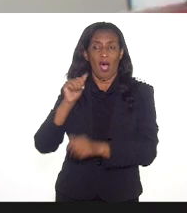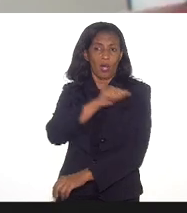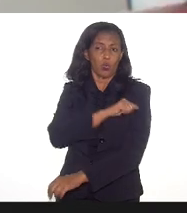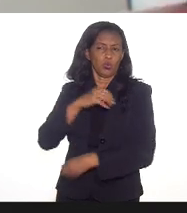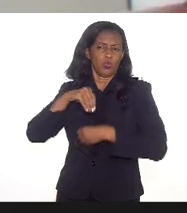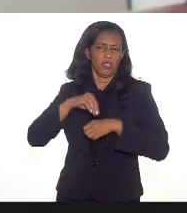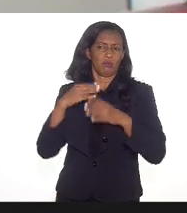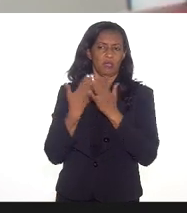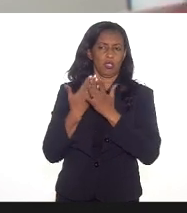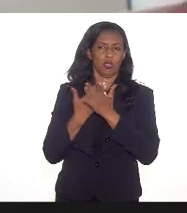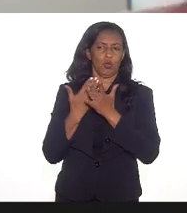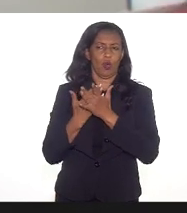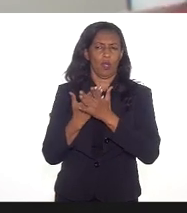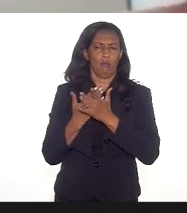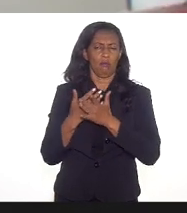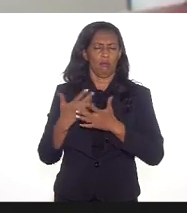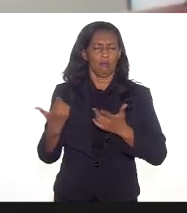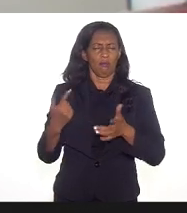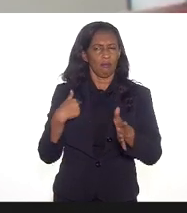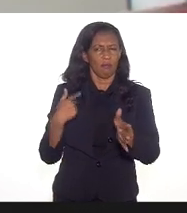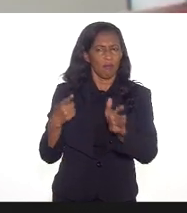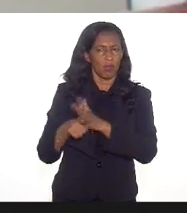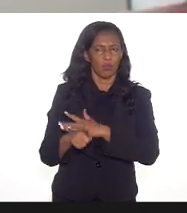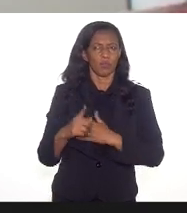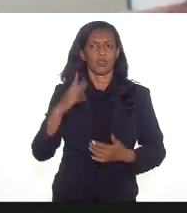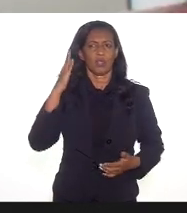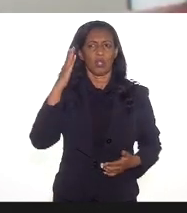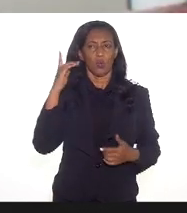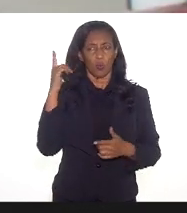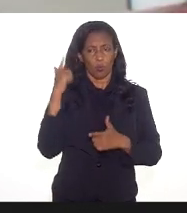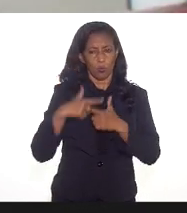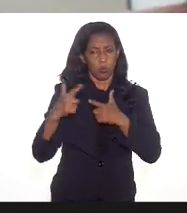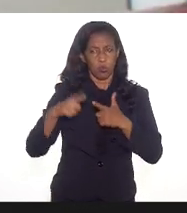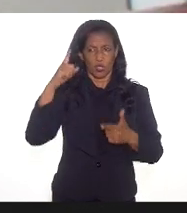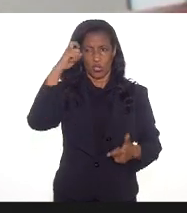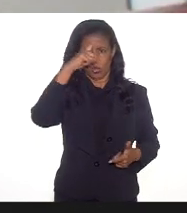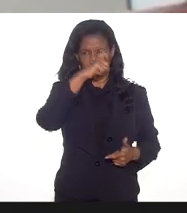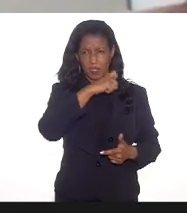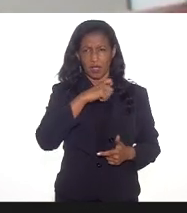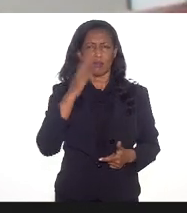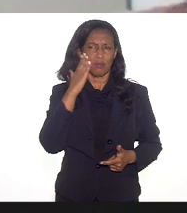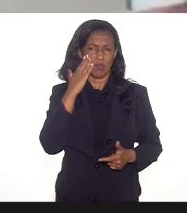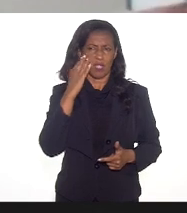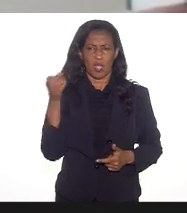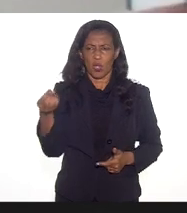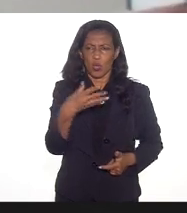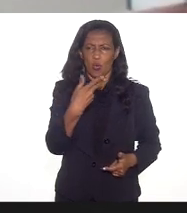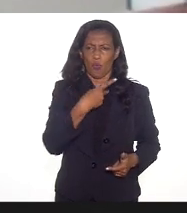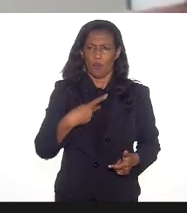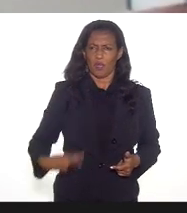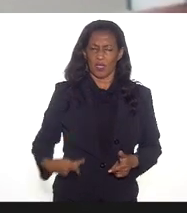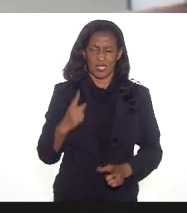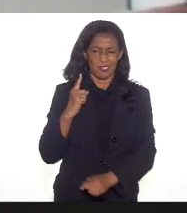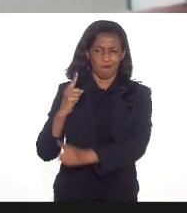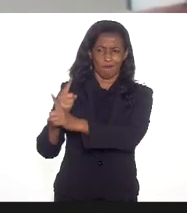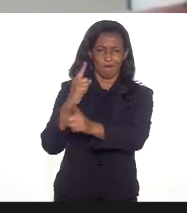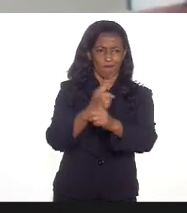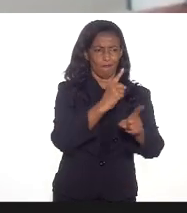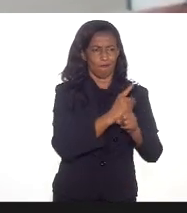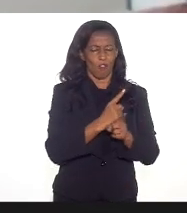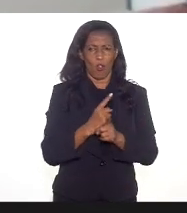decisão da situação muito difícil que Vossa Senhoria encontrou lá na FAETEC, que é dos contratos